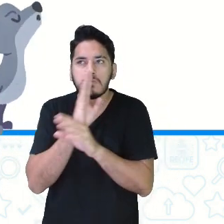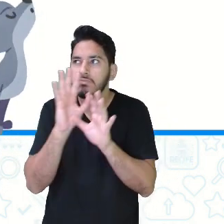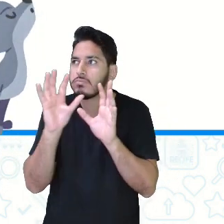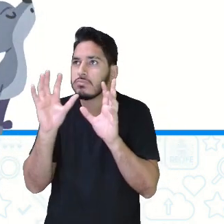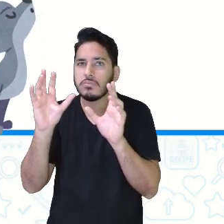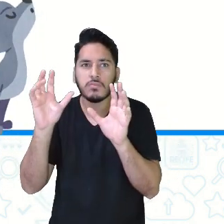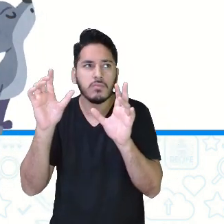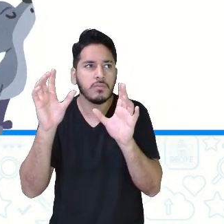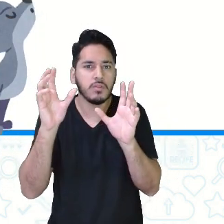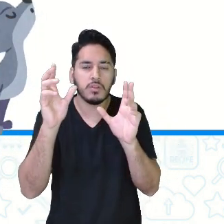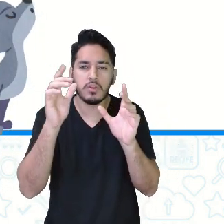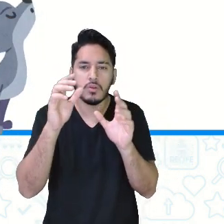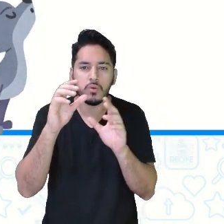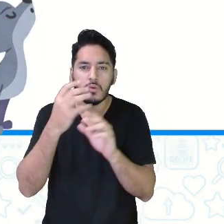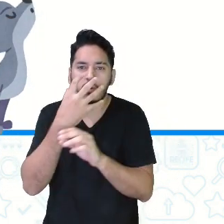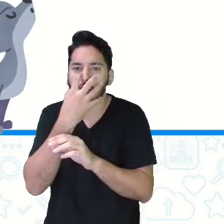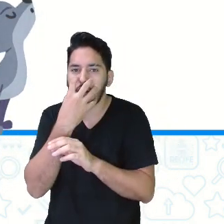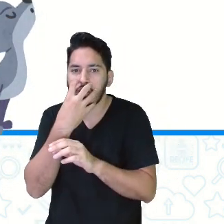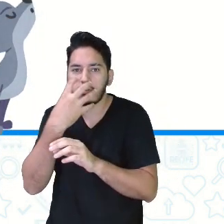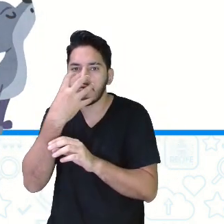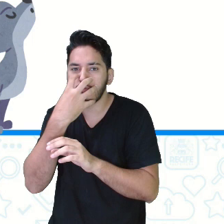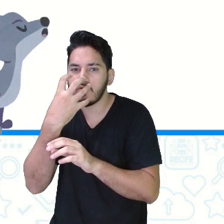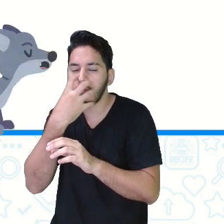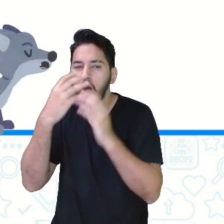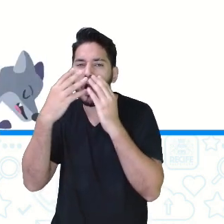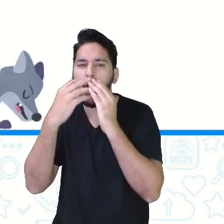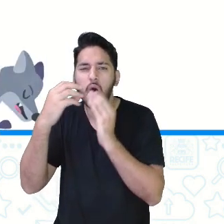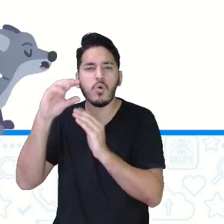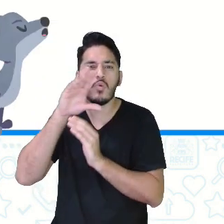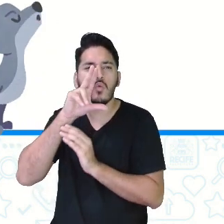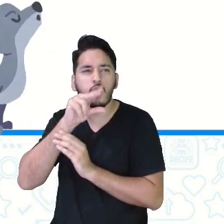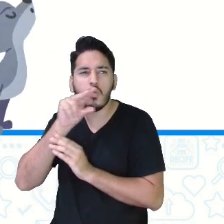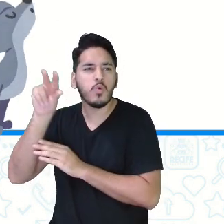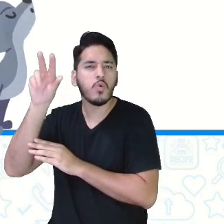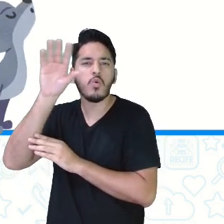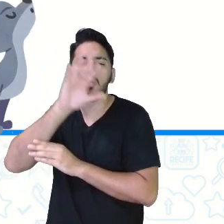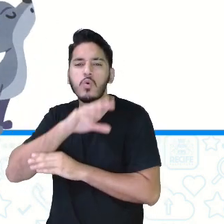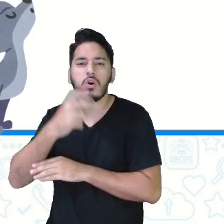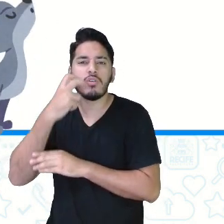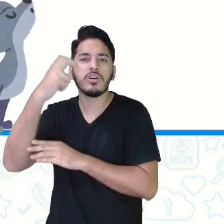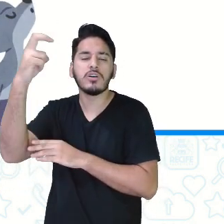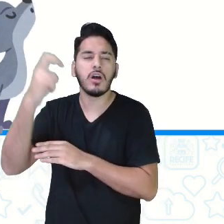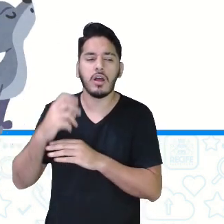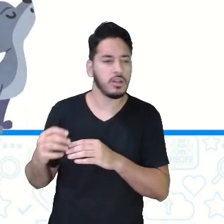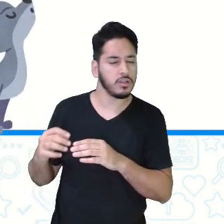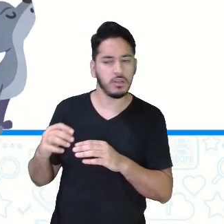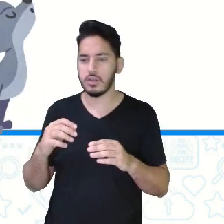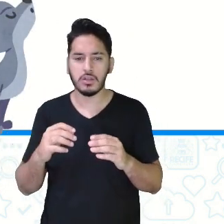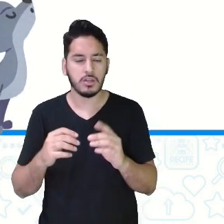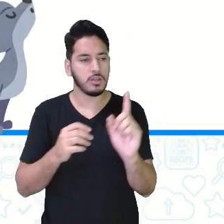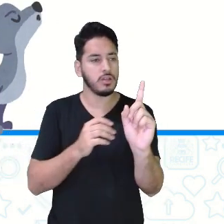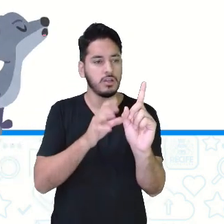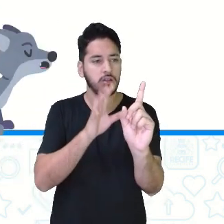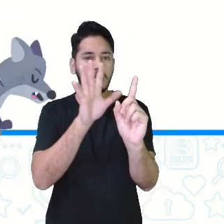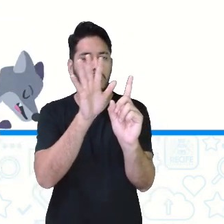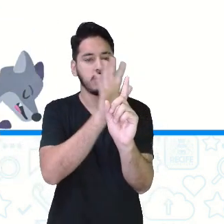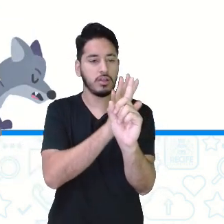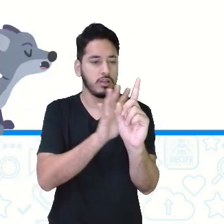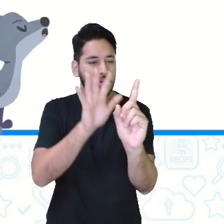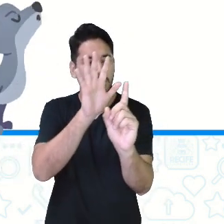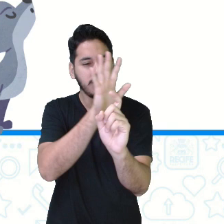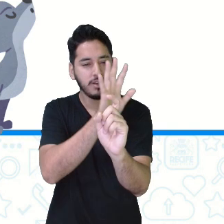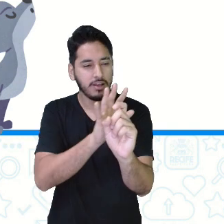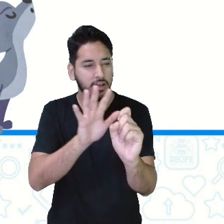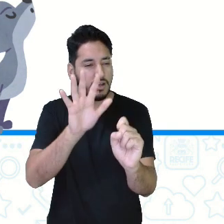soberano. Um cão uivou ao longe. Leôncio viu Marina desaparecer na bruma da